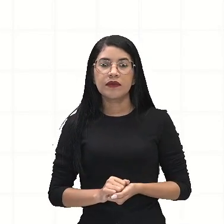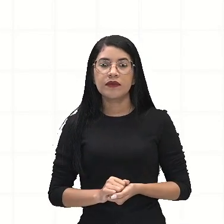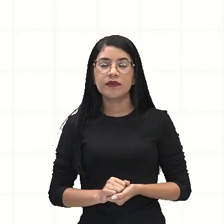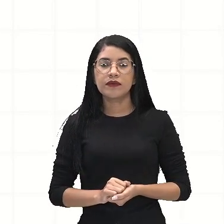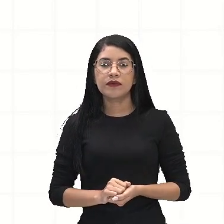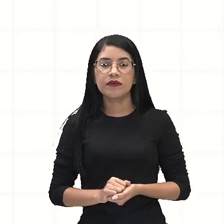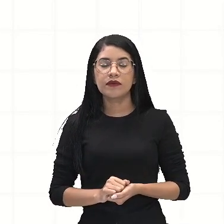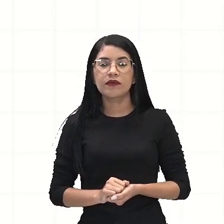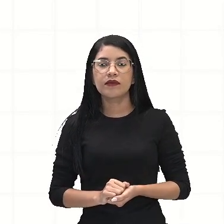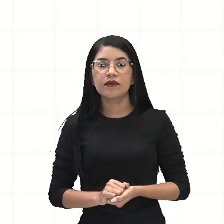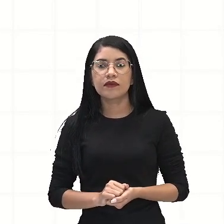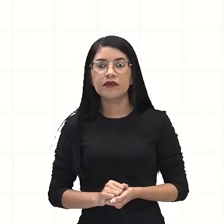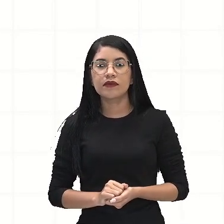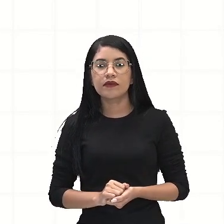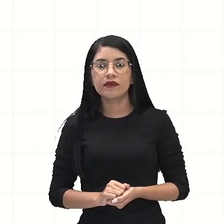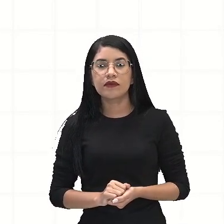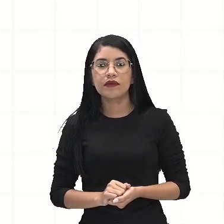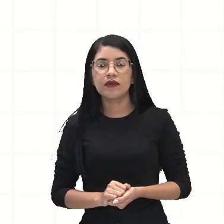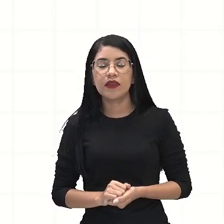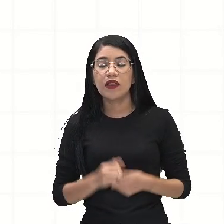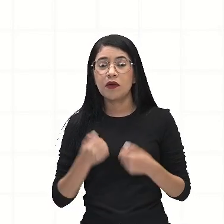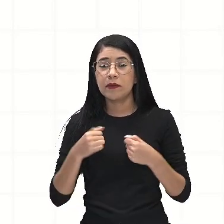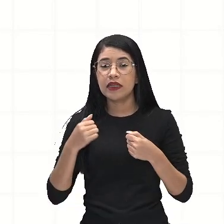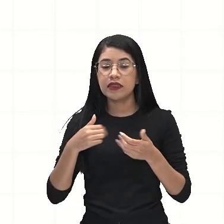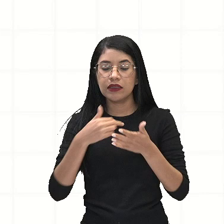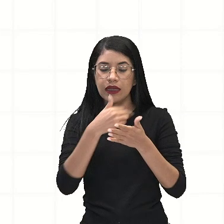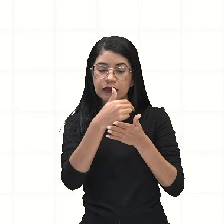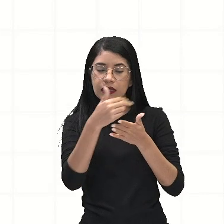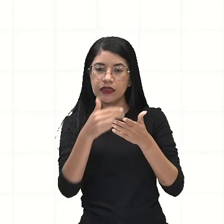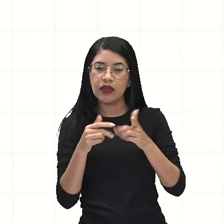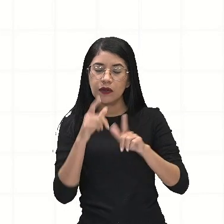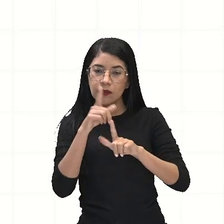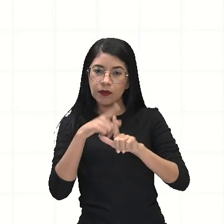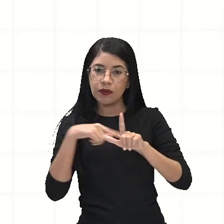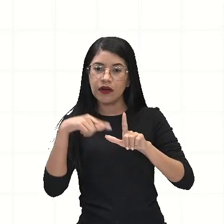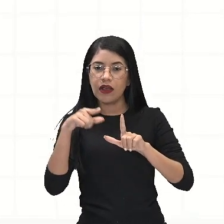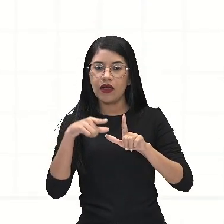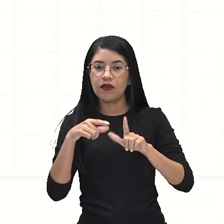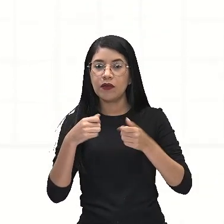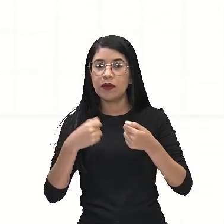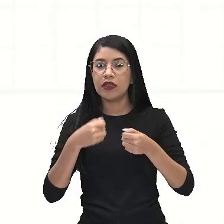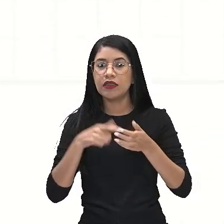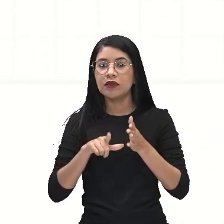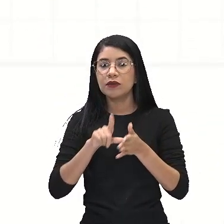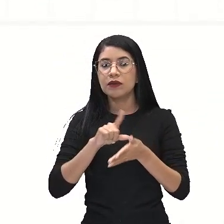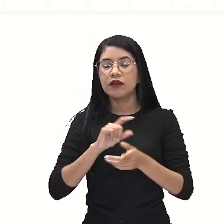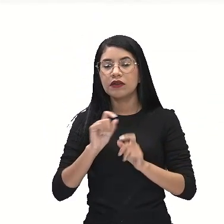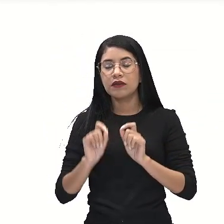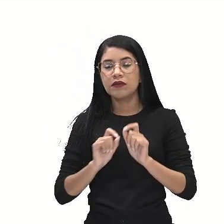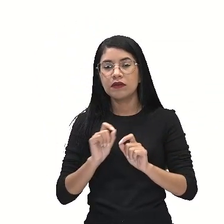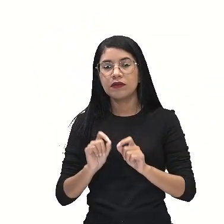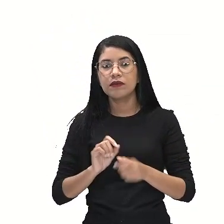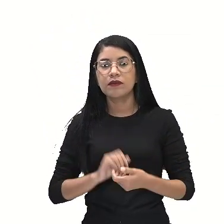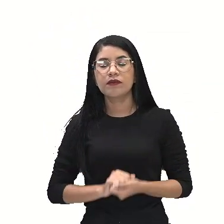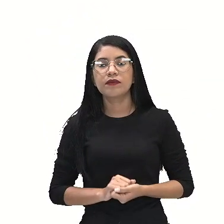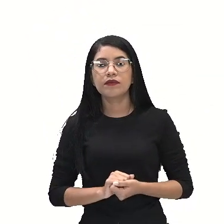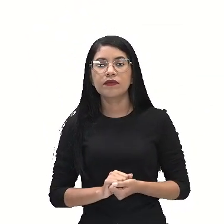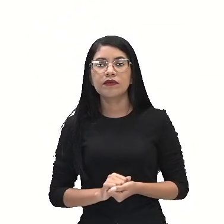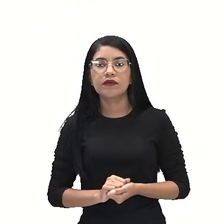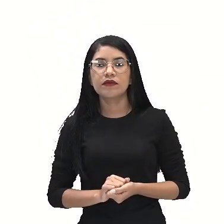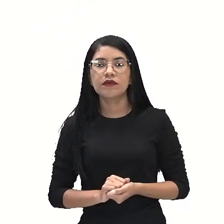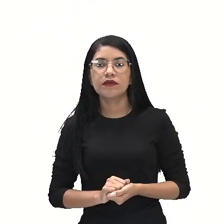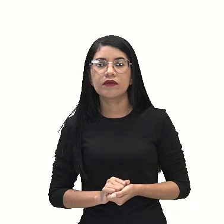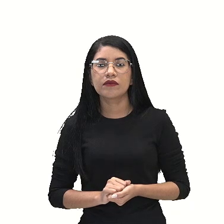coisa, que eu quero esboçar o gráfico de uma função. Vamos botar aqui o hashtag dica do Rani, bora subir